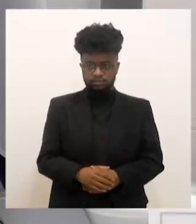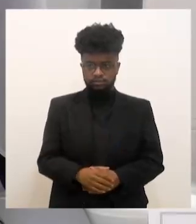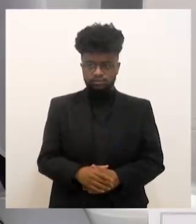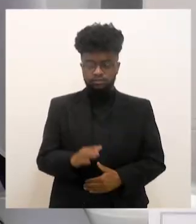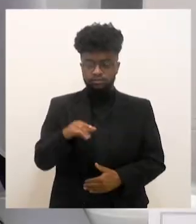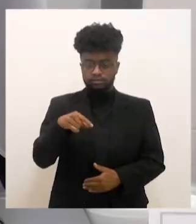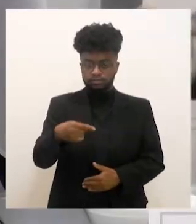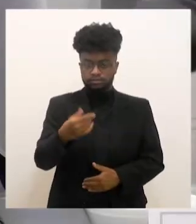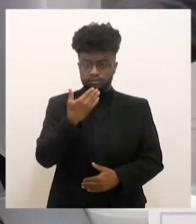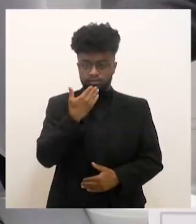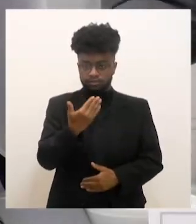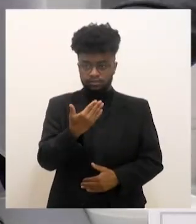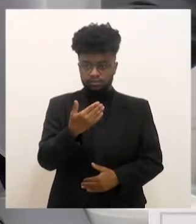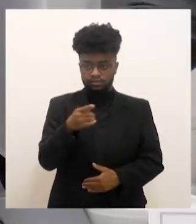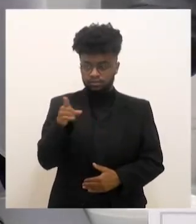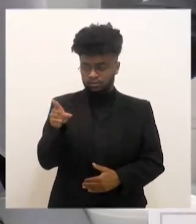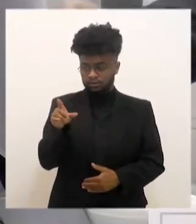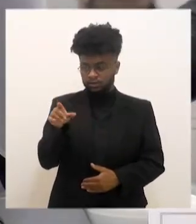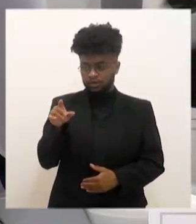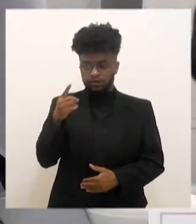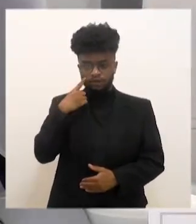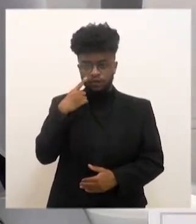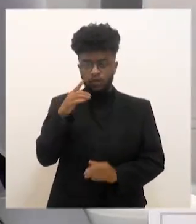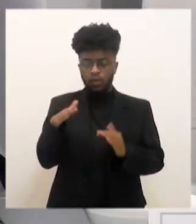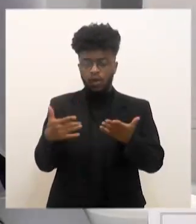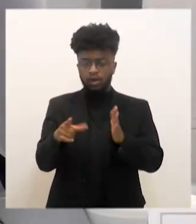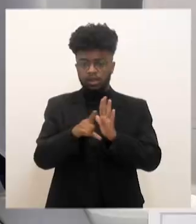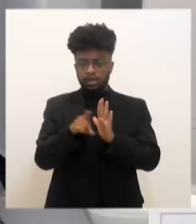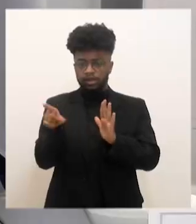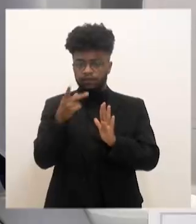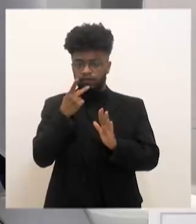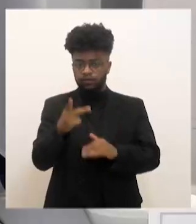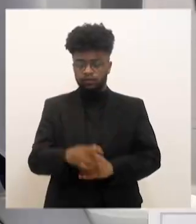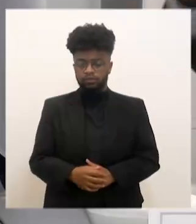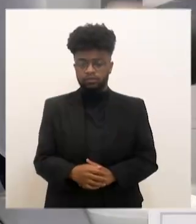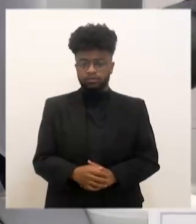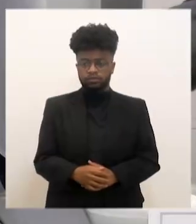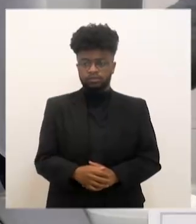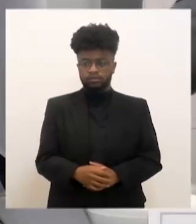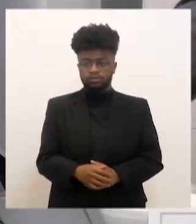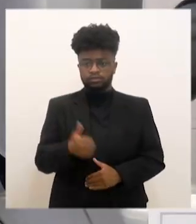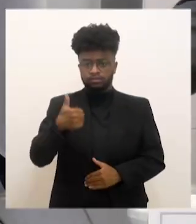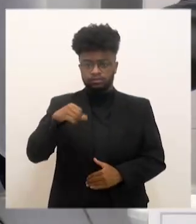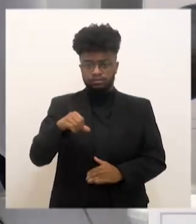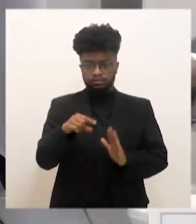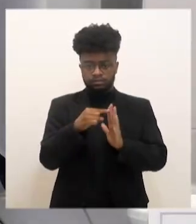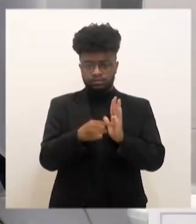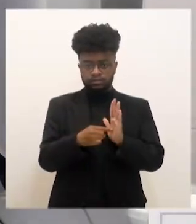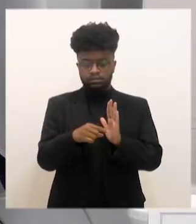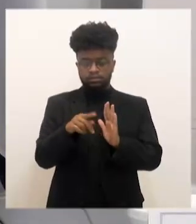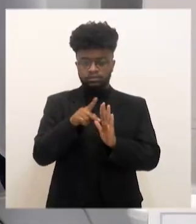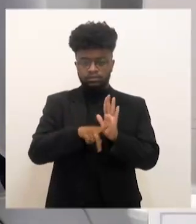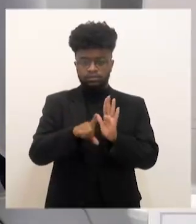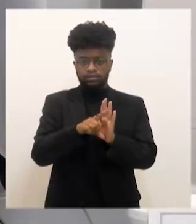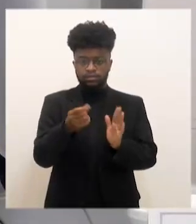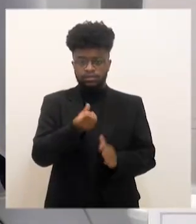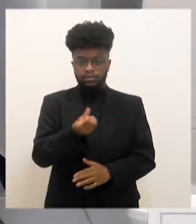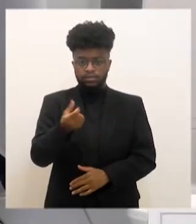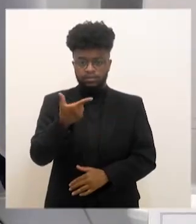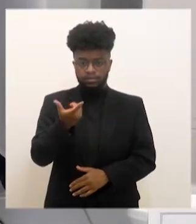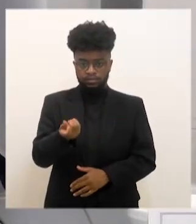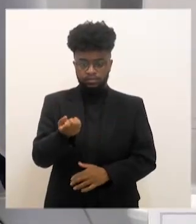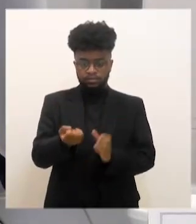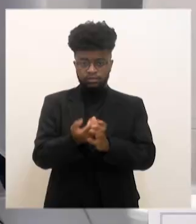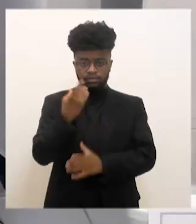só pedir para pegar ali qual é a legislação que a deputada Élica citou. Ok. 19 da pauta, projeto de lei 6626 de 25, de